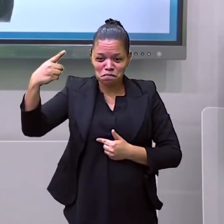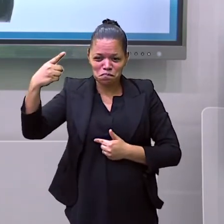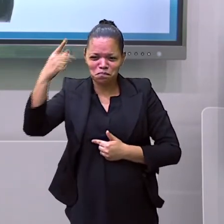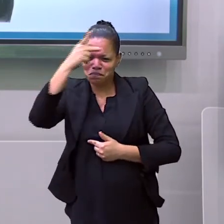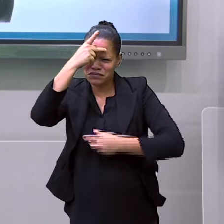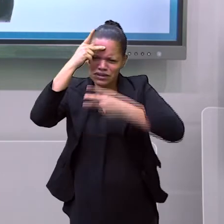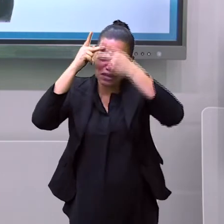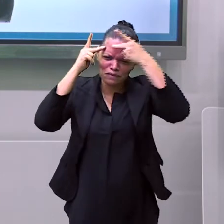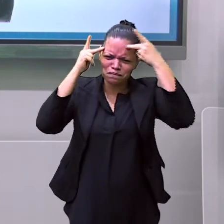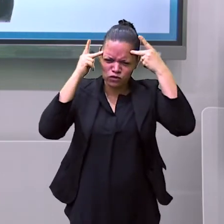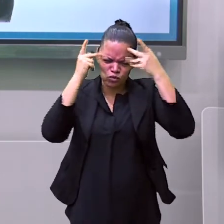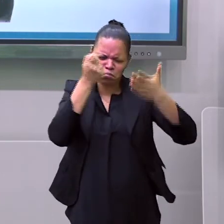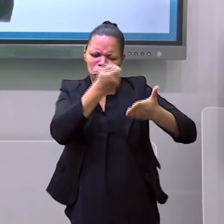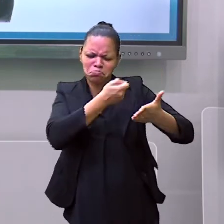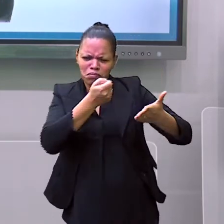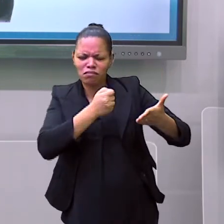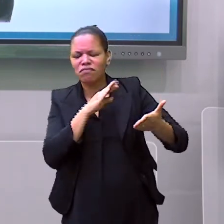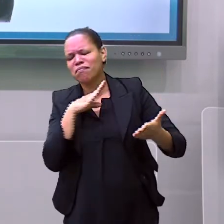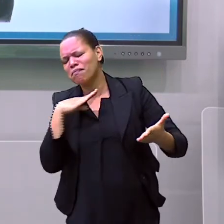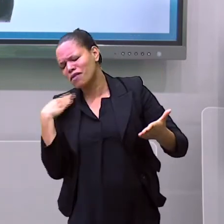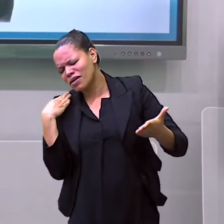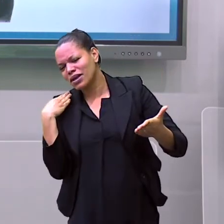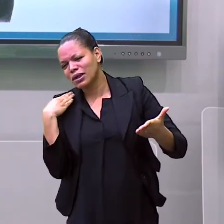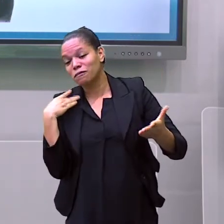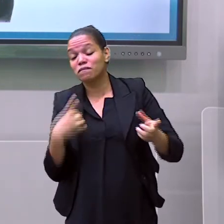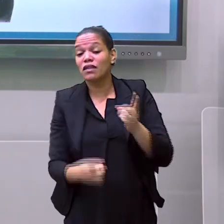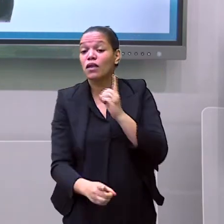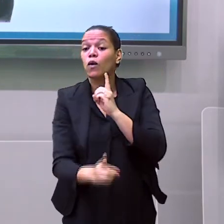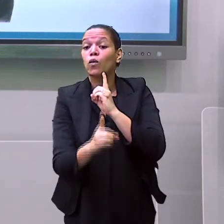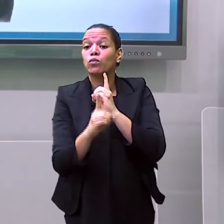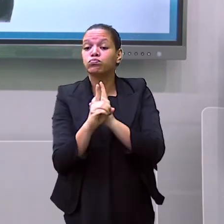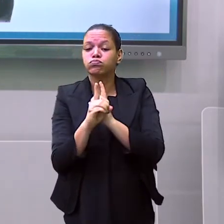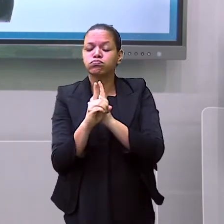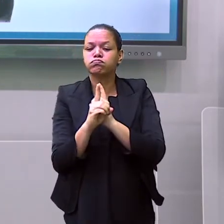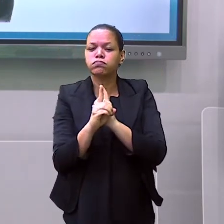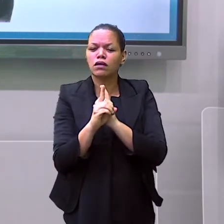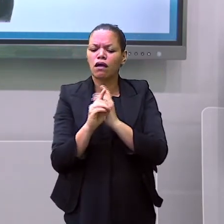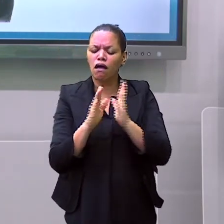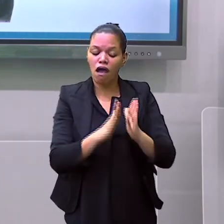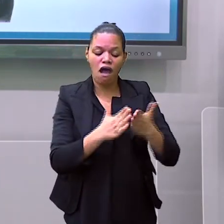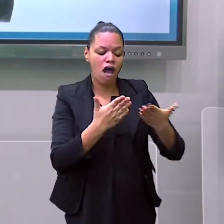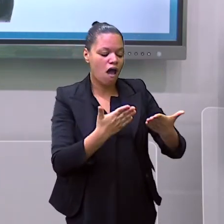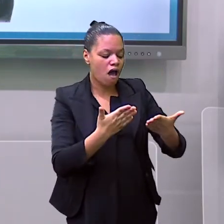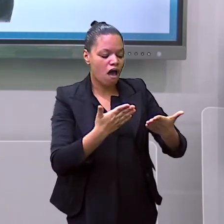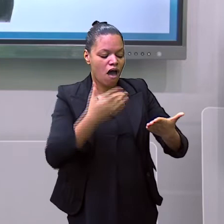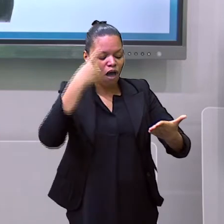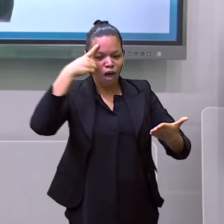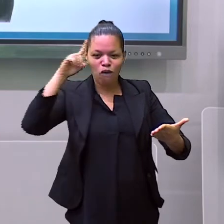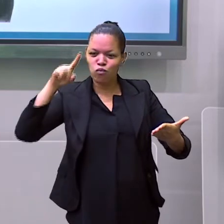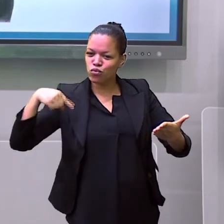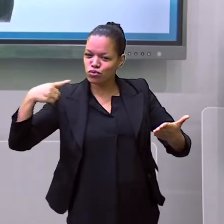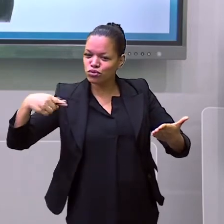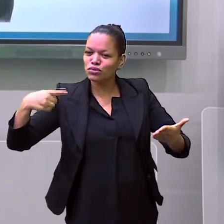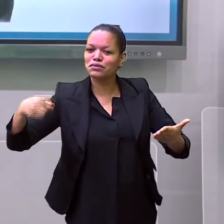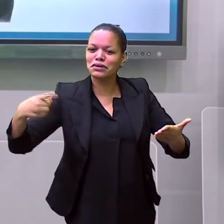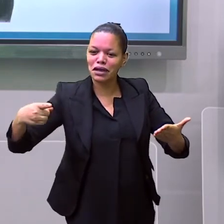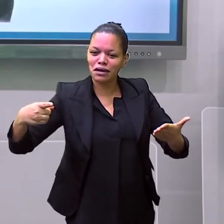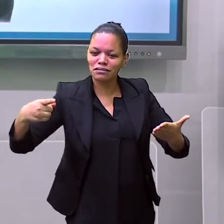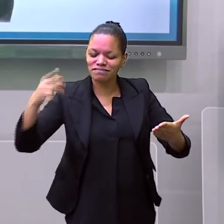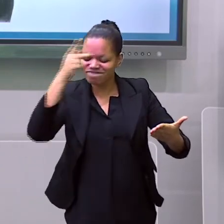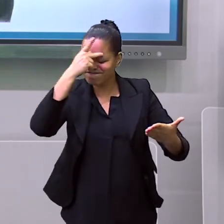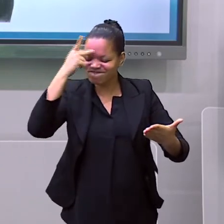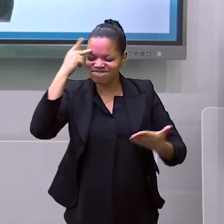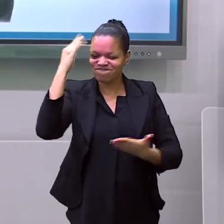seus autores, eles foram publicados e tornaram ali muito famosos. Por